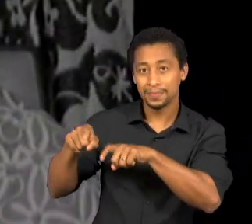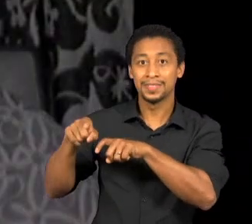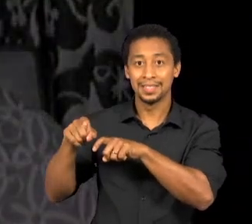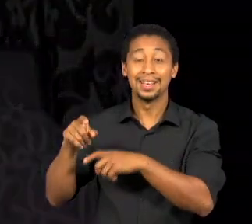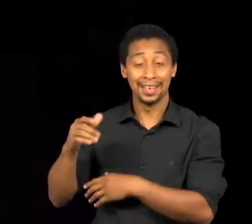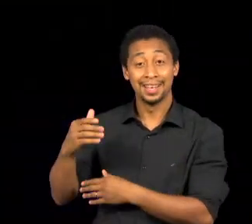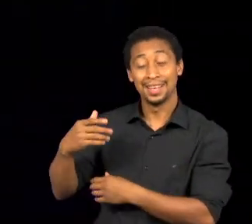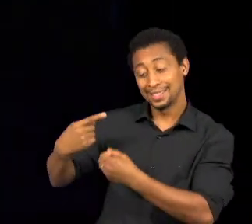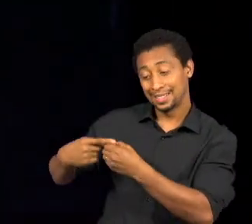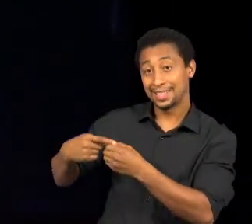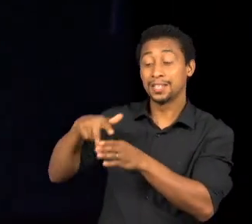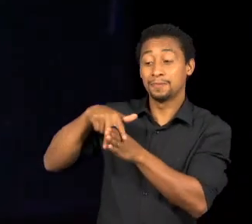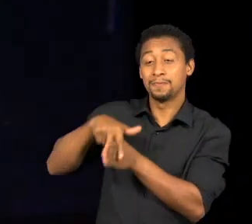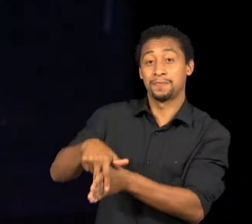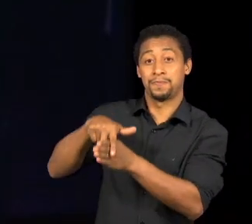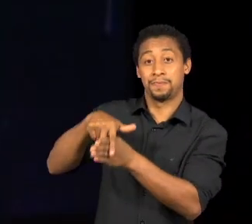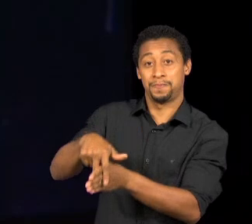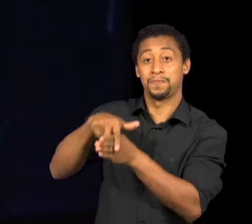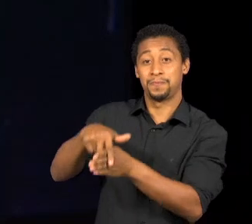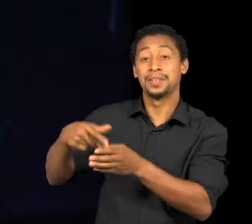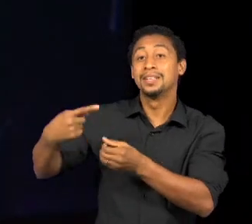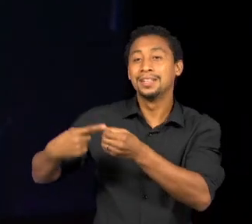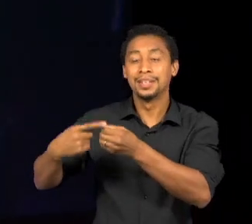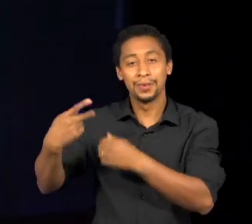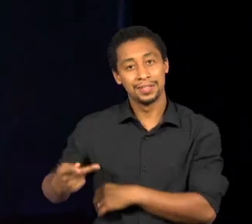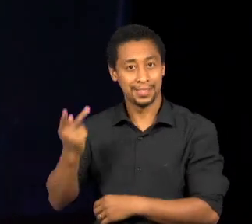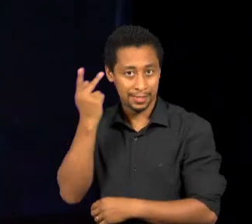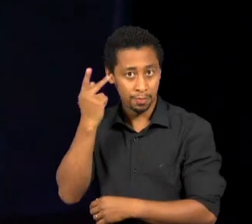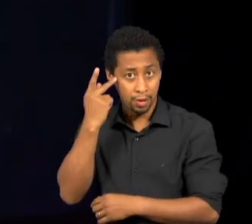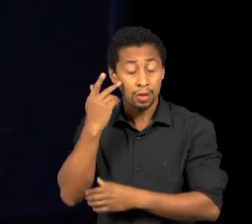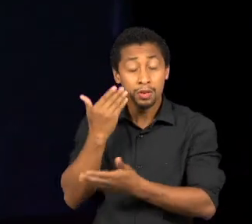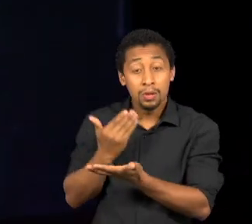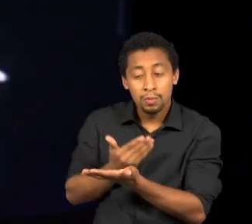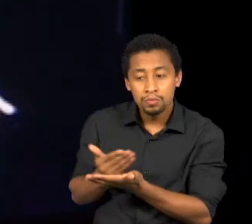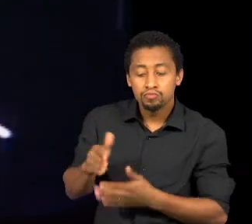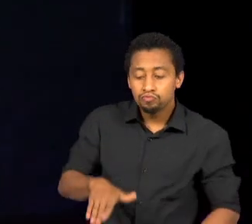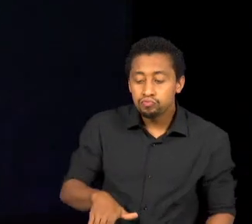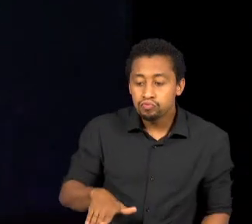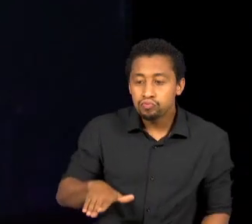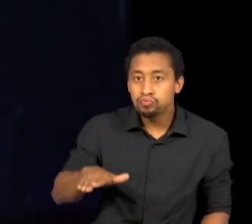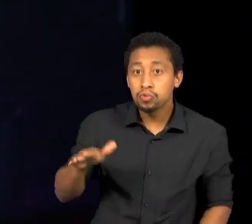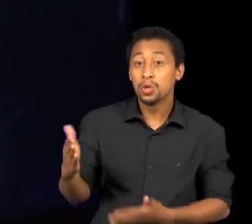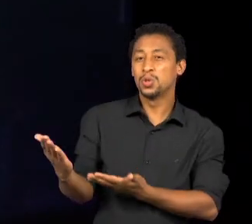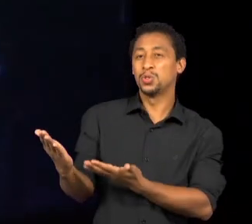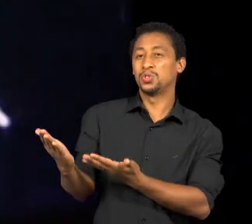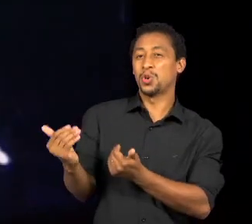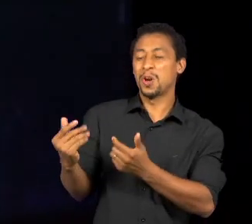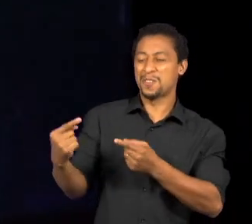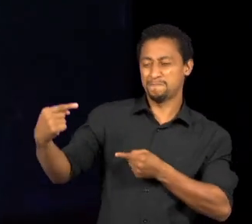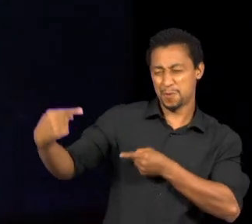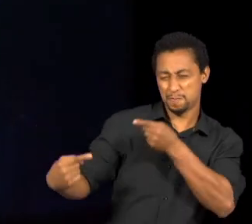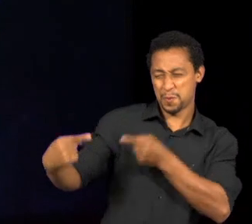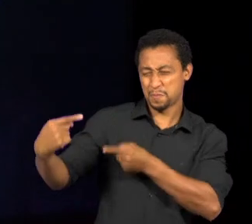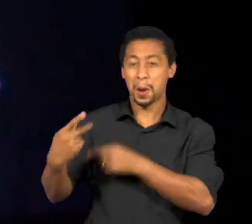São Paulo. E desde jovem teve conflitos com o pai, que não aceitava um artista na família.